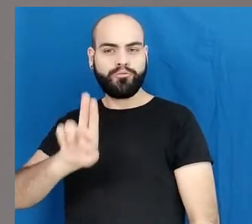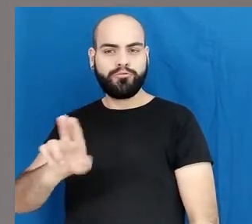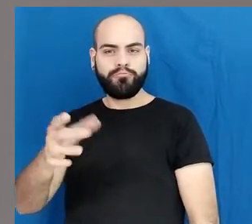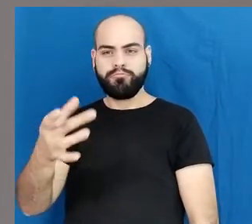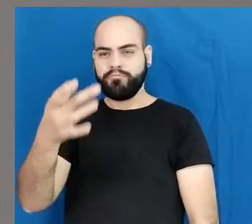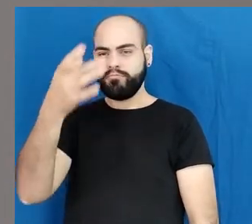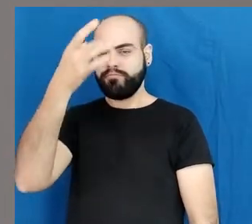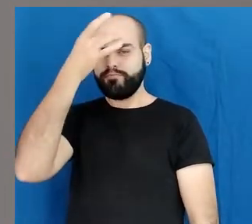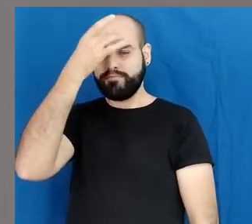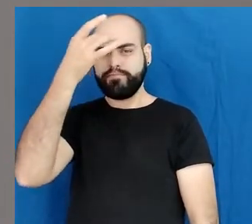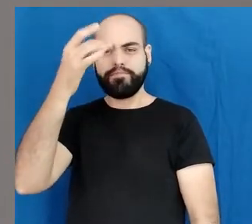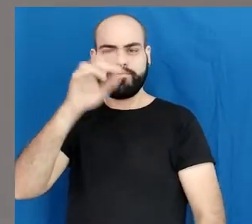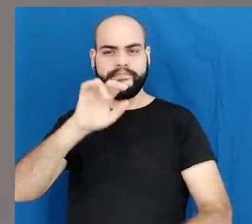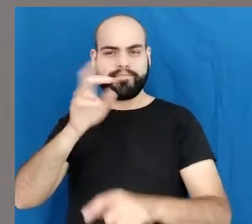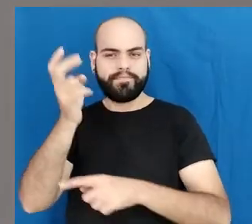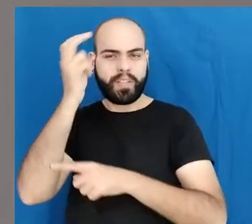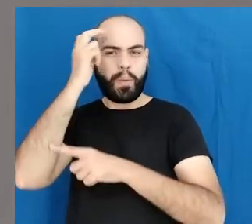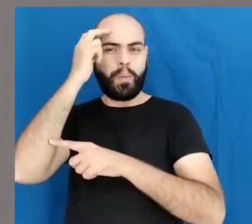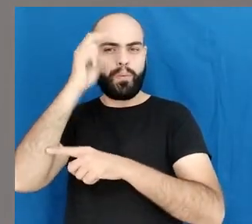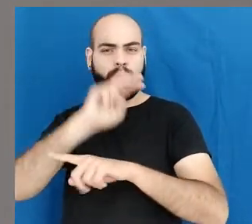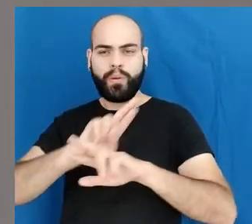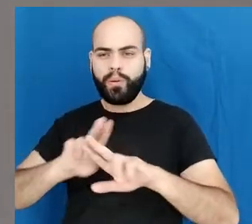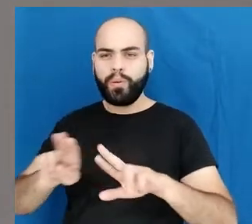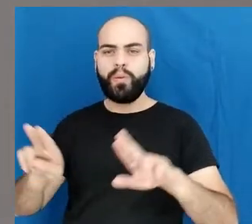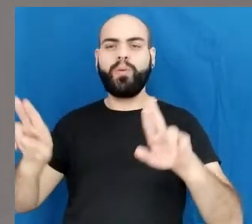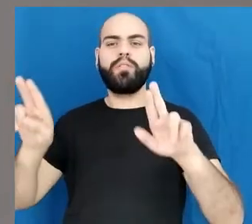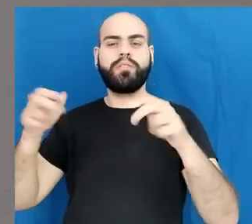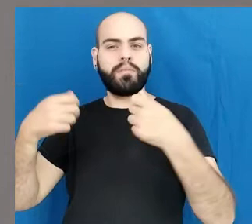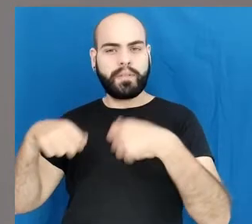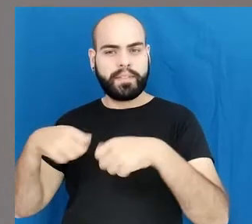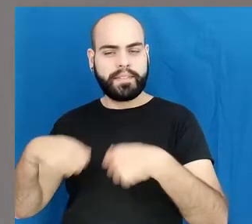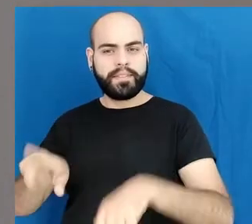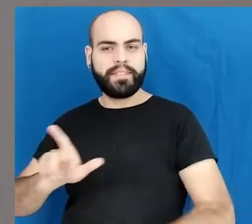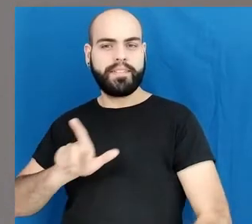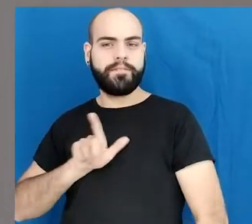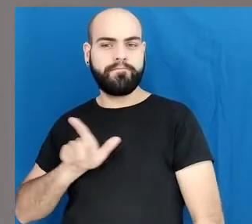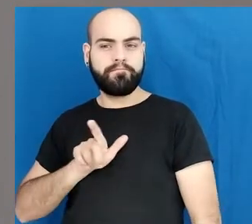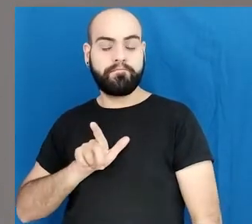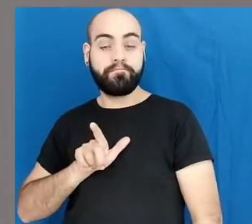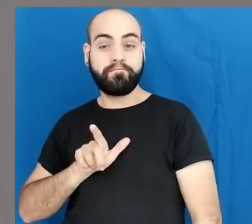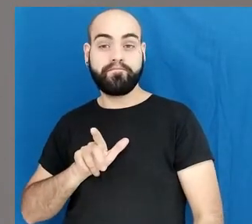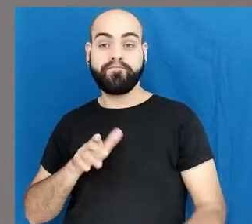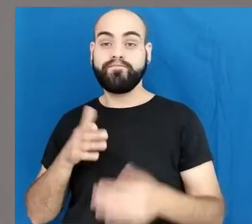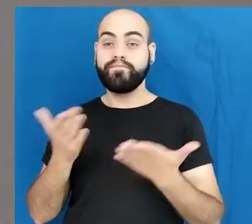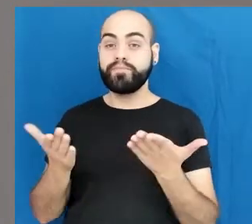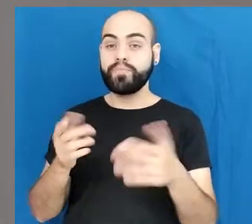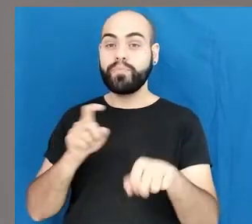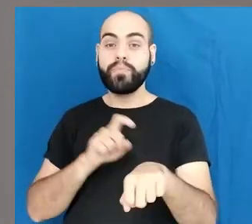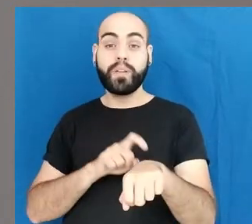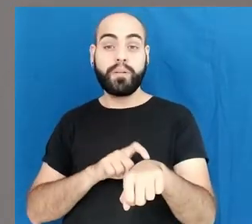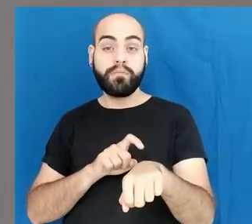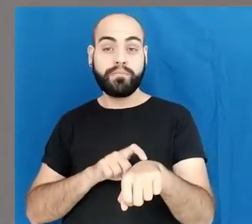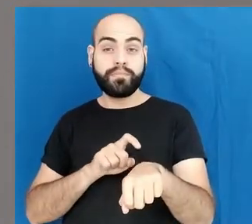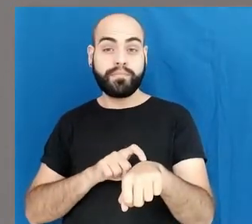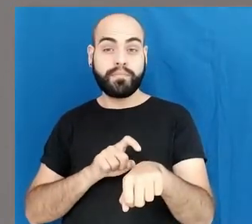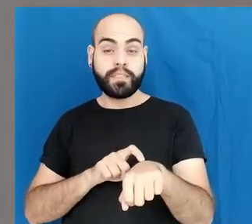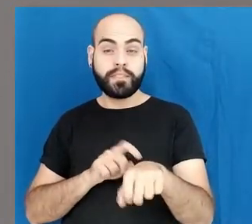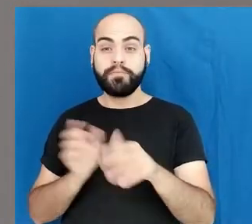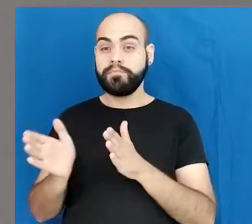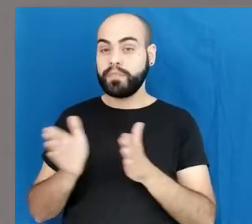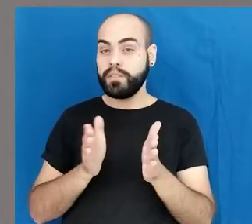função histórica, a função de memória e a função cultural que a casa deveria ter. Um dos